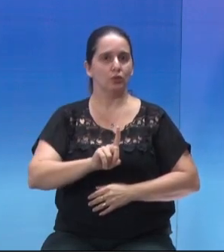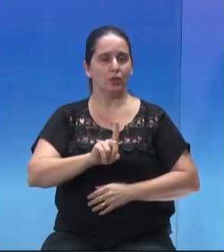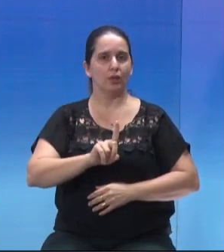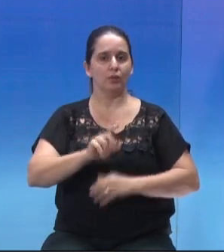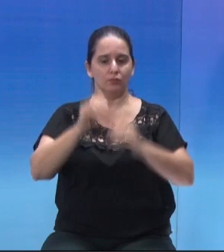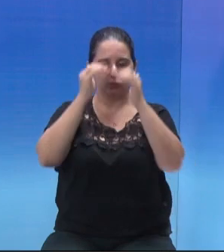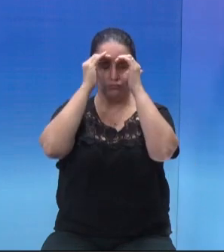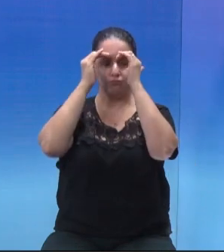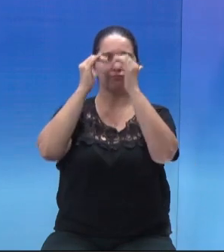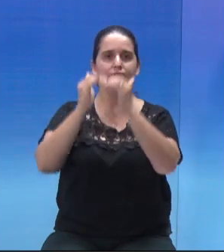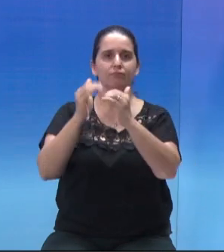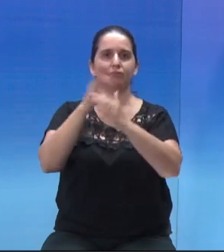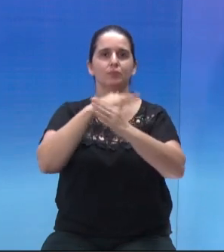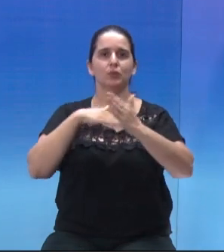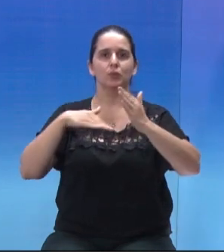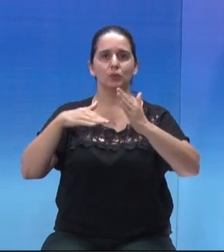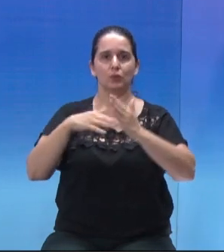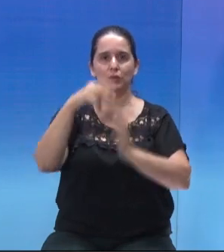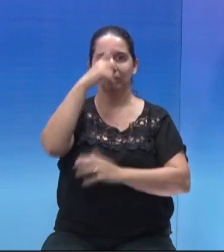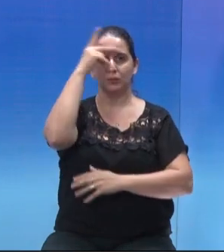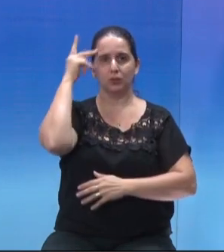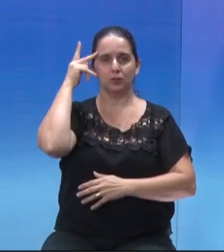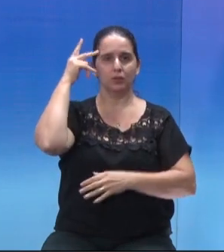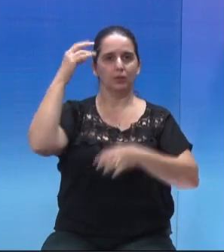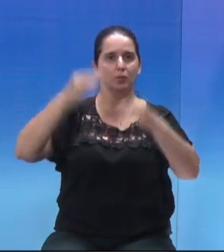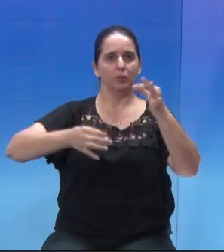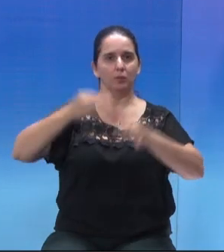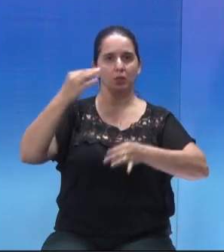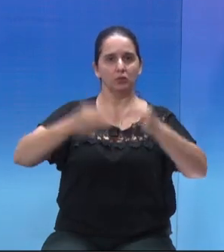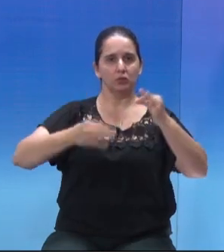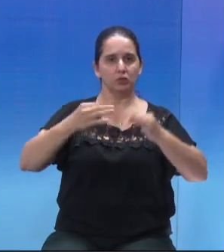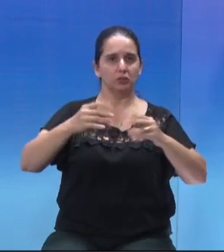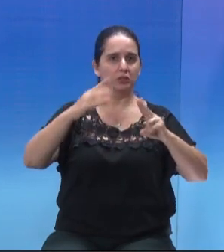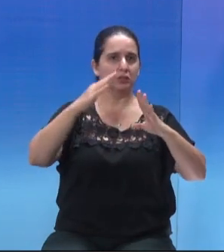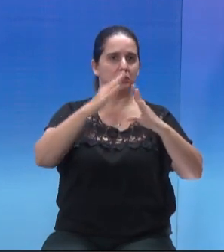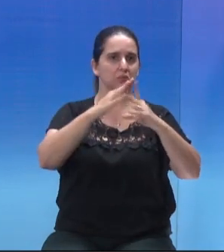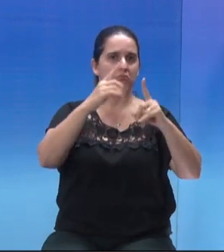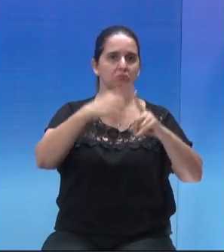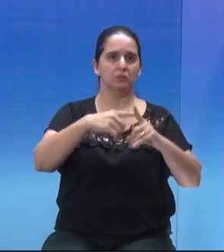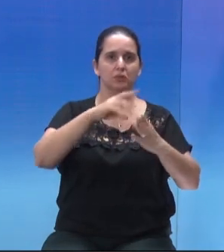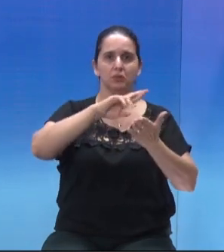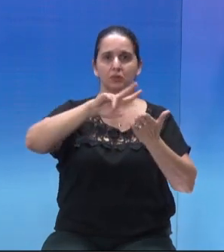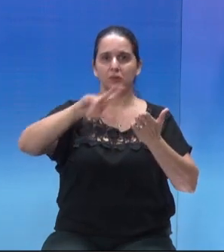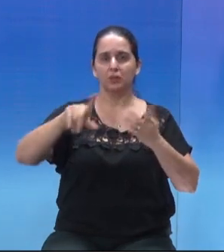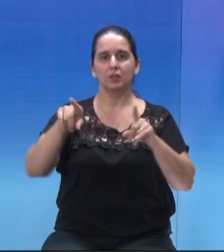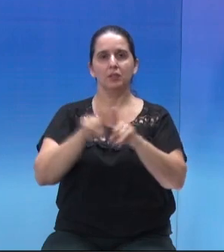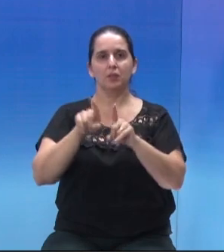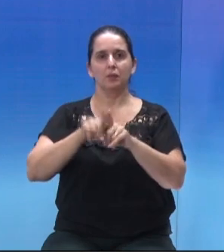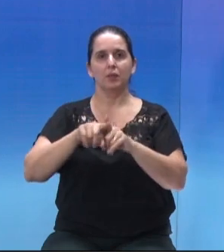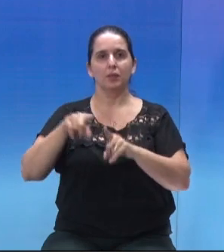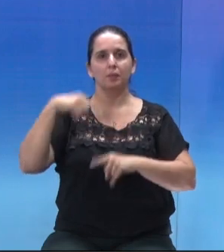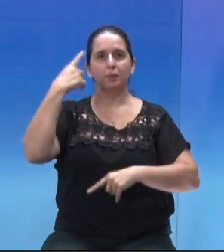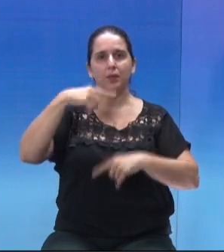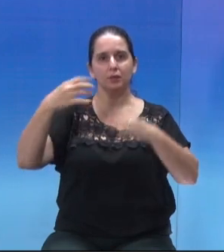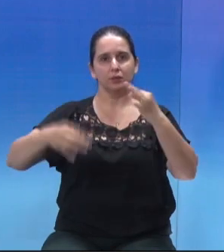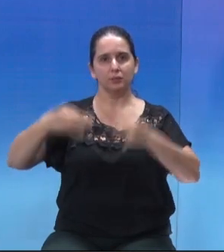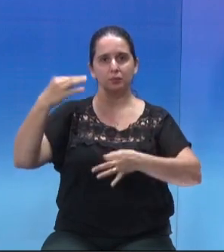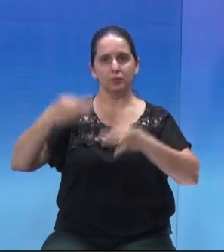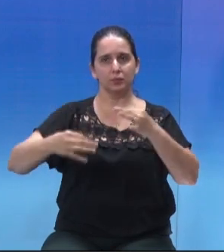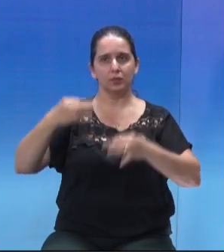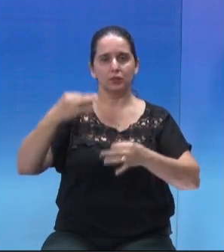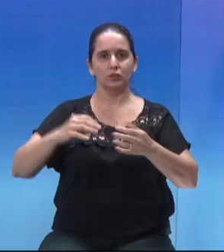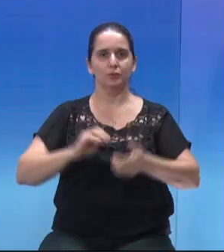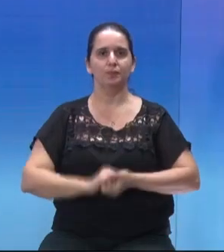fossem respeitados por todos, né, pela justiça, né, pela igreja, né, pelos políticos, né, enfim. Vamos dar uma